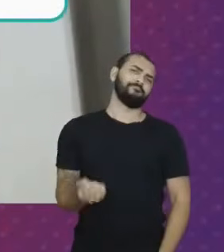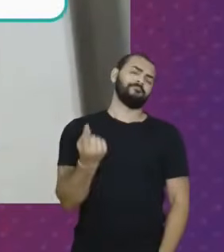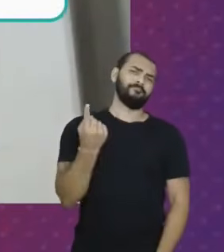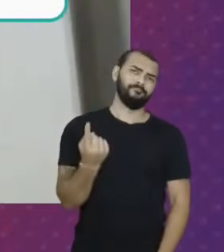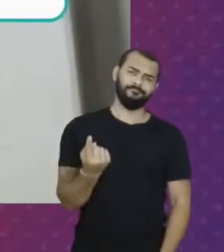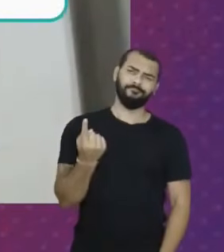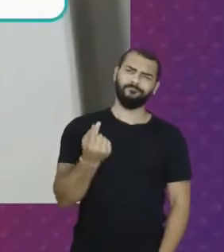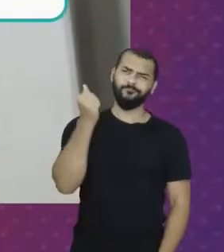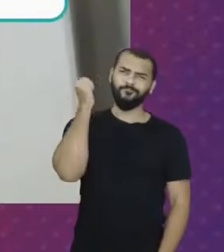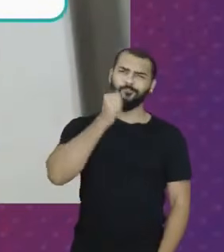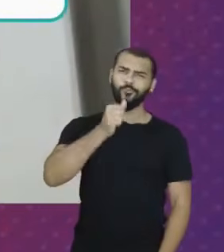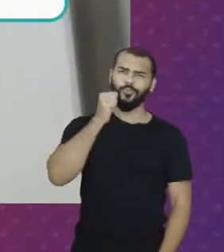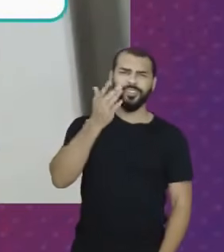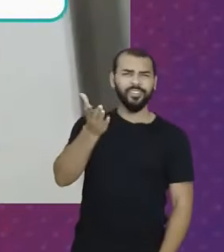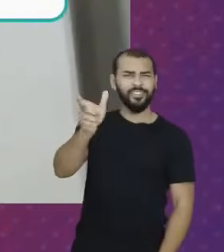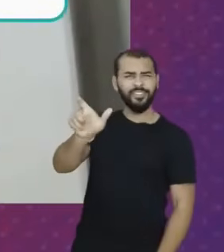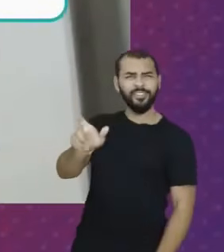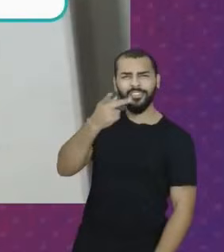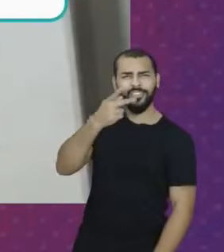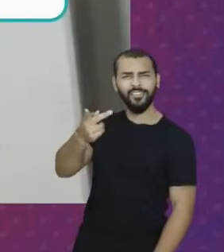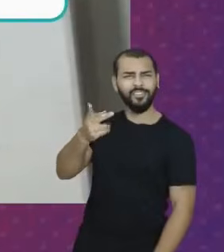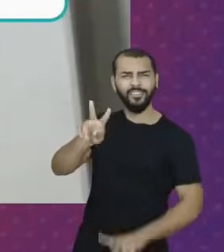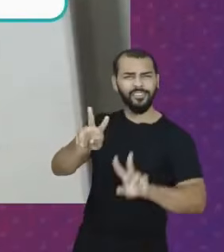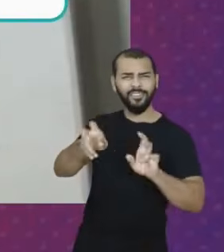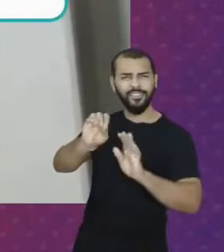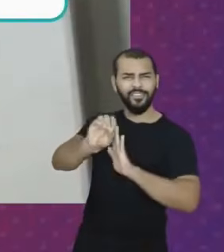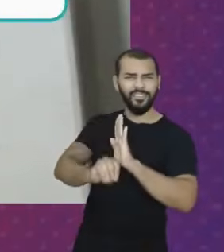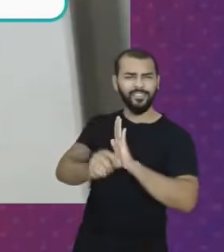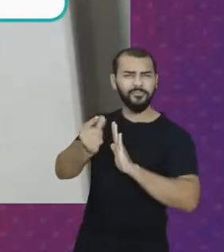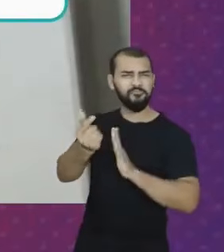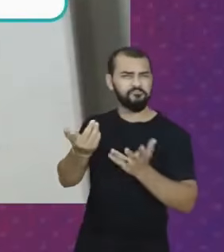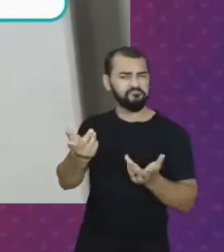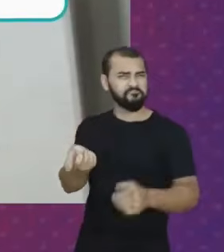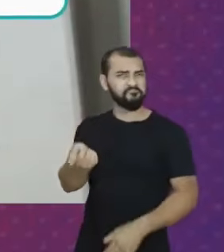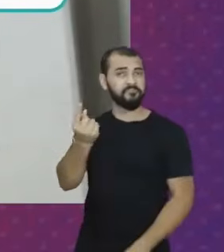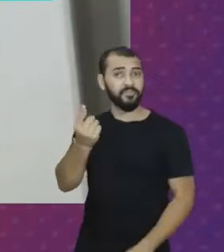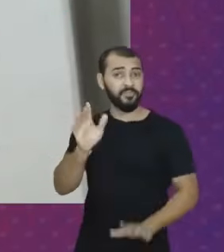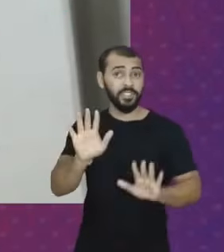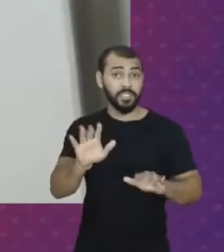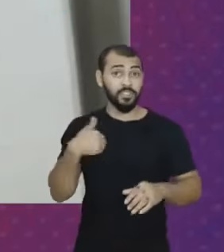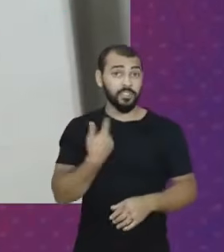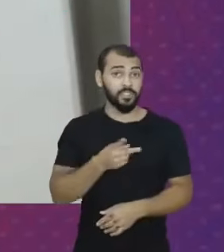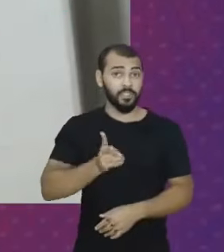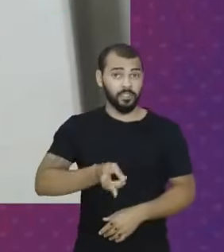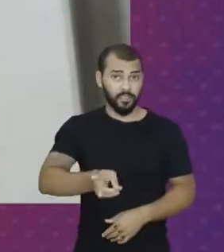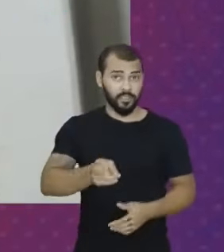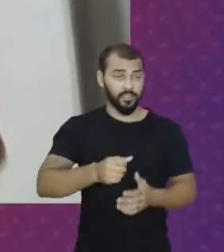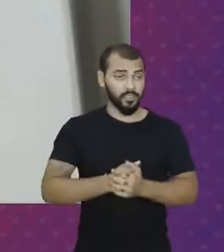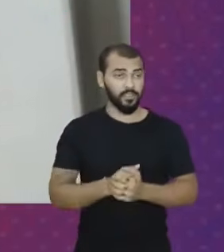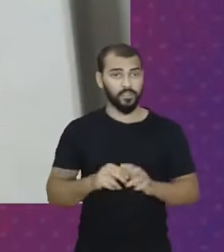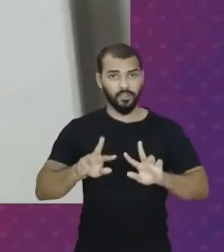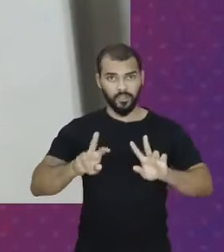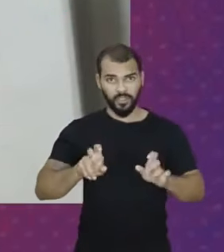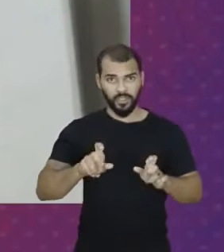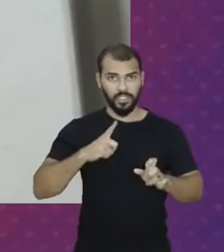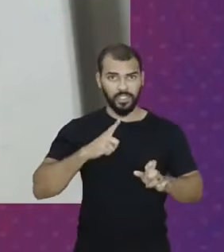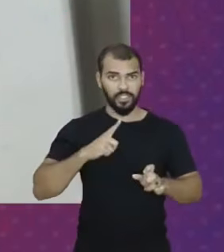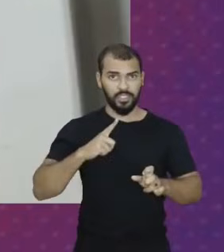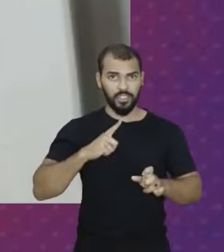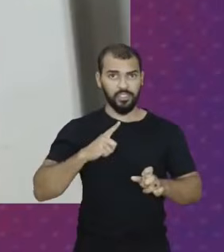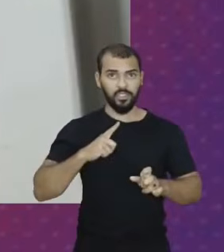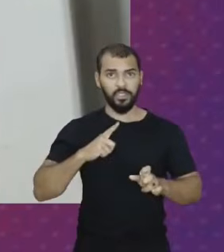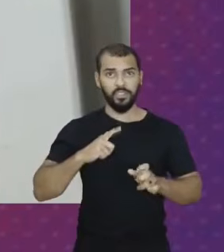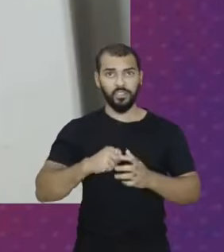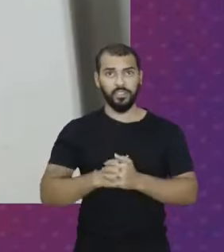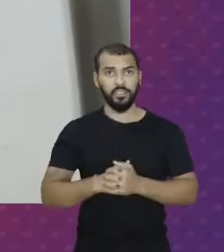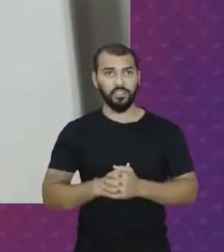vá discutir orçamento público de uma forma geral. Elas não esperam isso. Aliás, se nós seguíssemos, né, aquilo que está culturalmente colocado, a